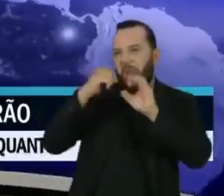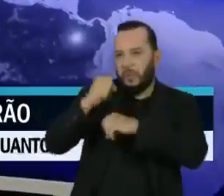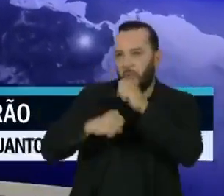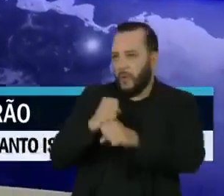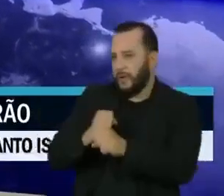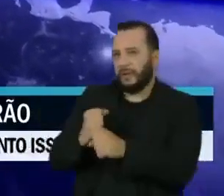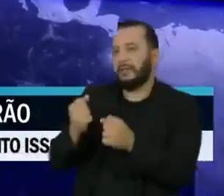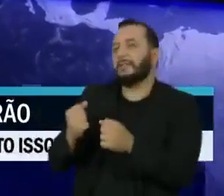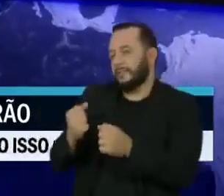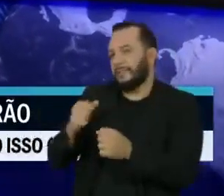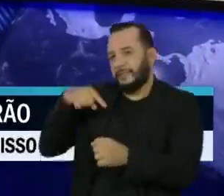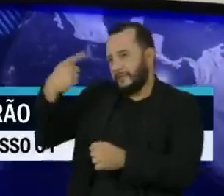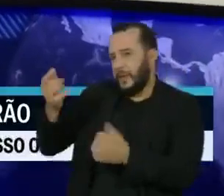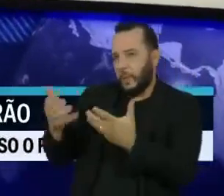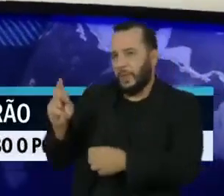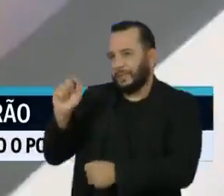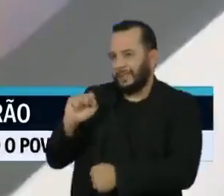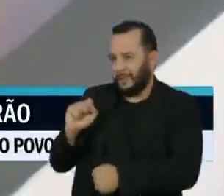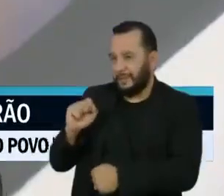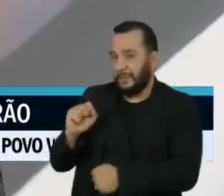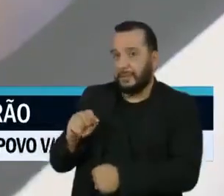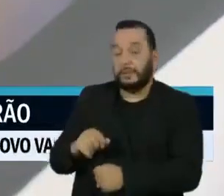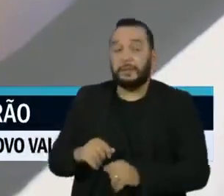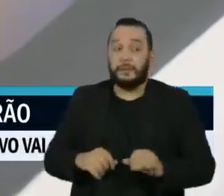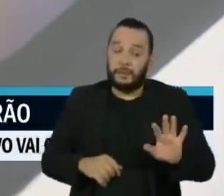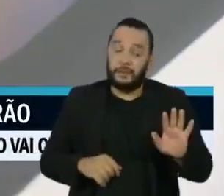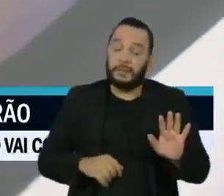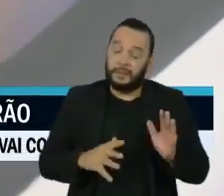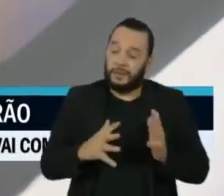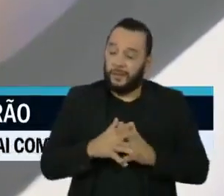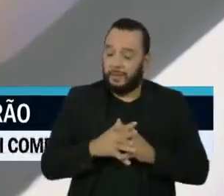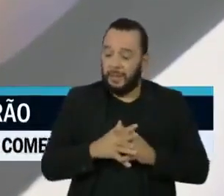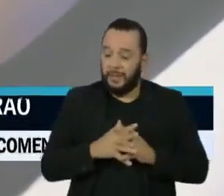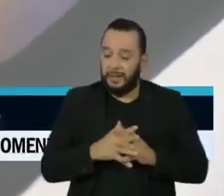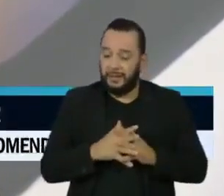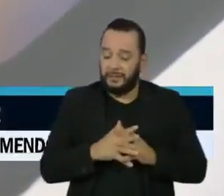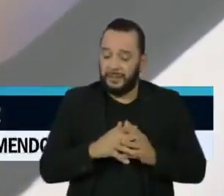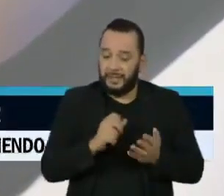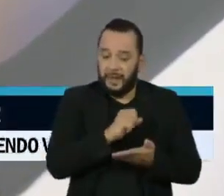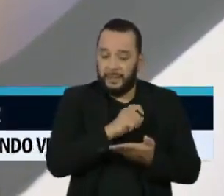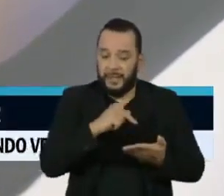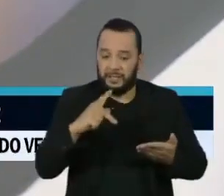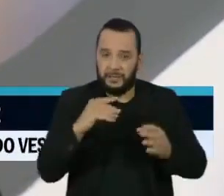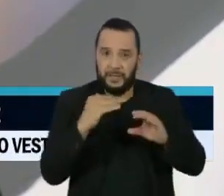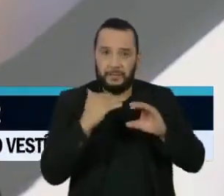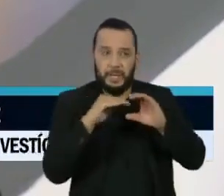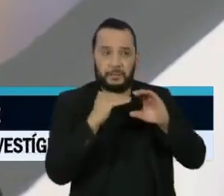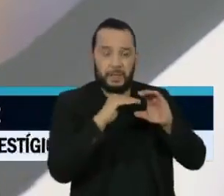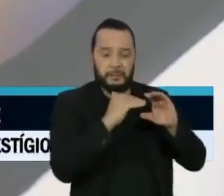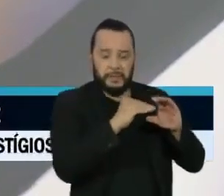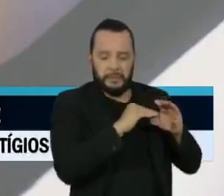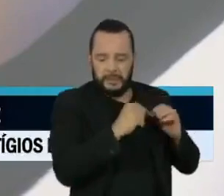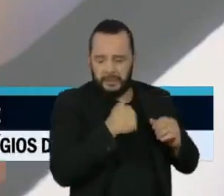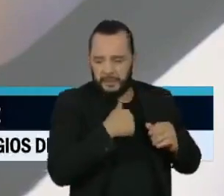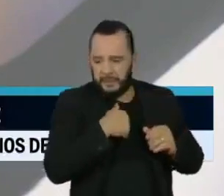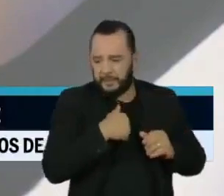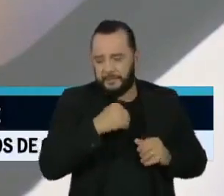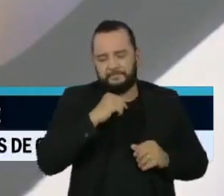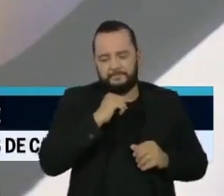acho complicado, porque a gente não pode disparar coisas por aplicativos. Eu estava aqui,